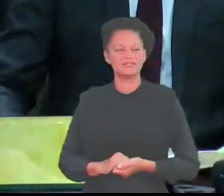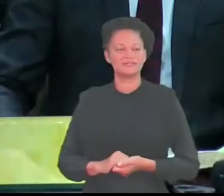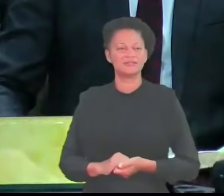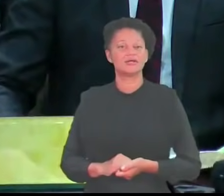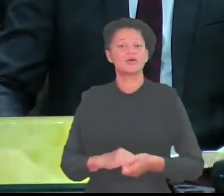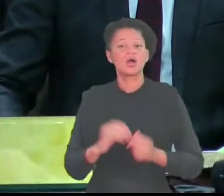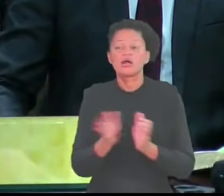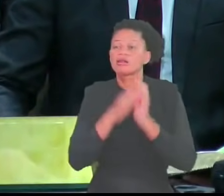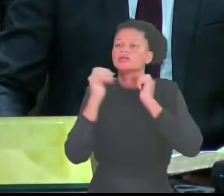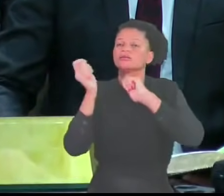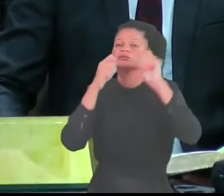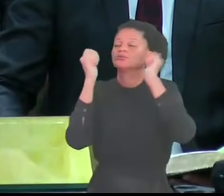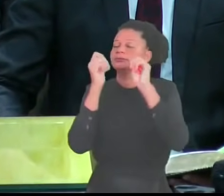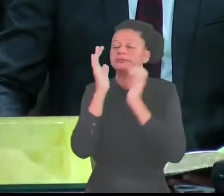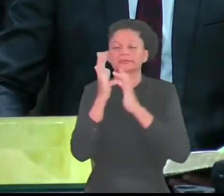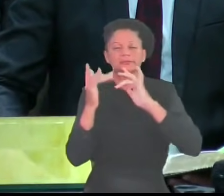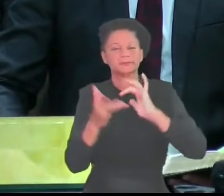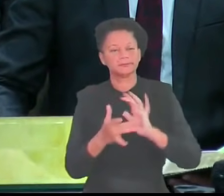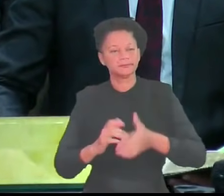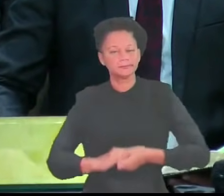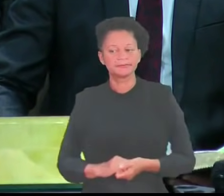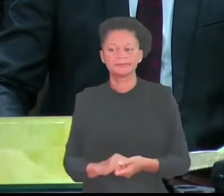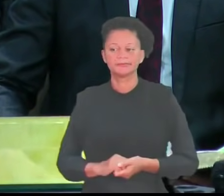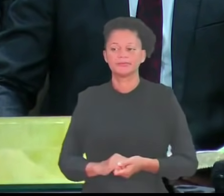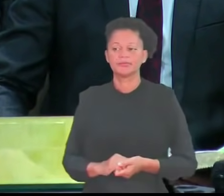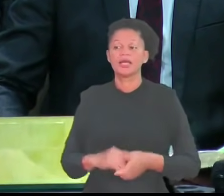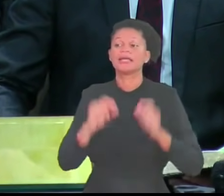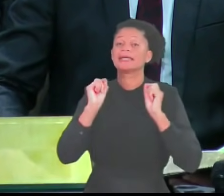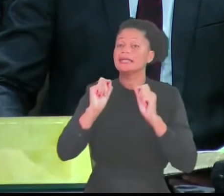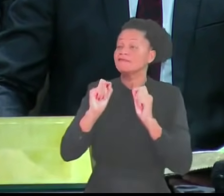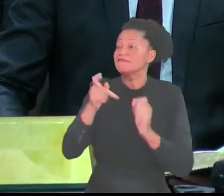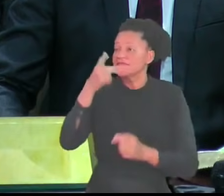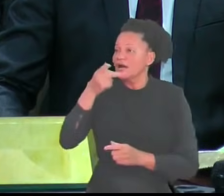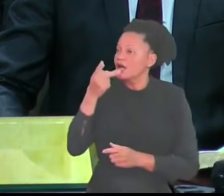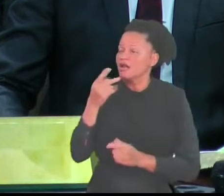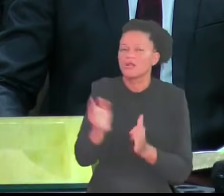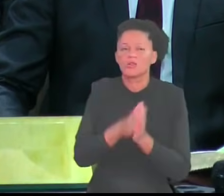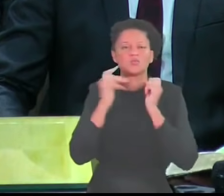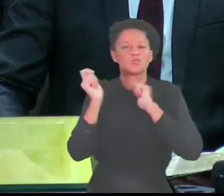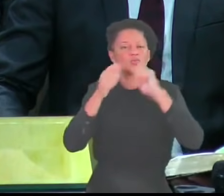Quem diz aleluia para Jesus? Aleluia. Quem diz aleluia para Jesus mais